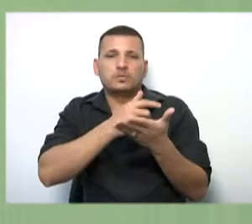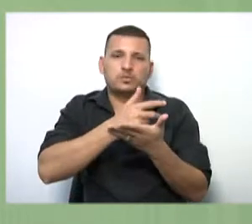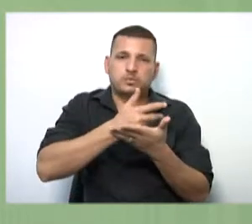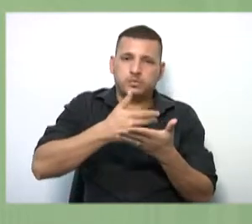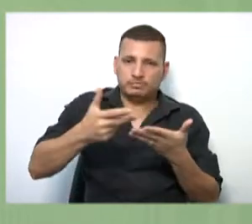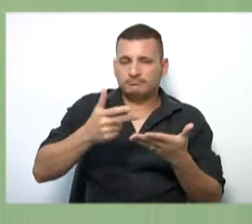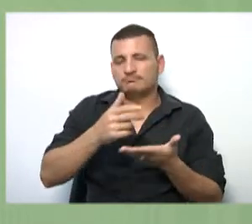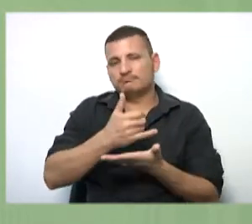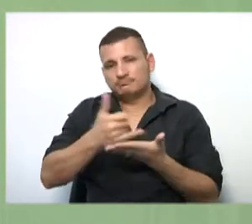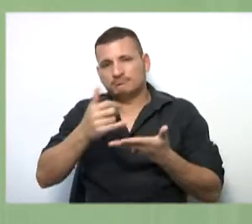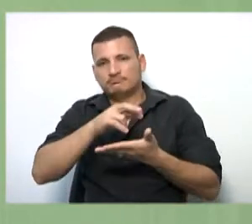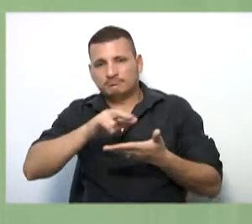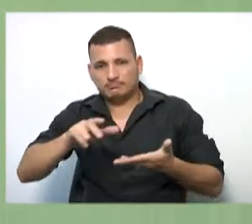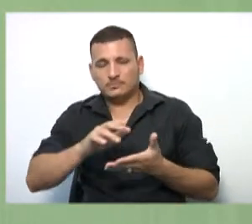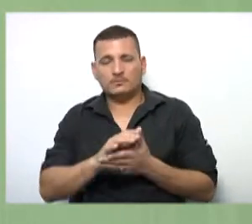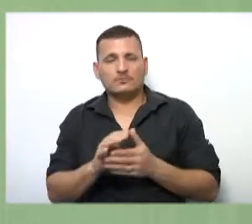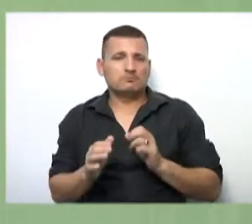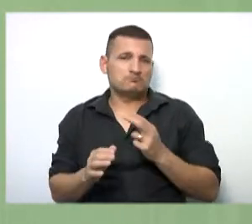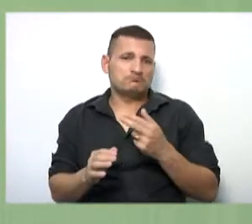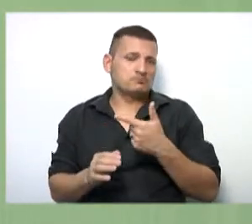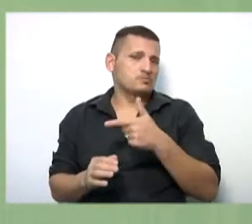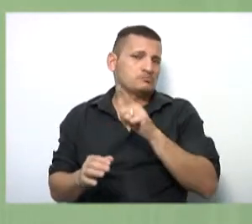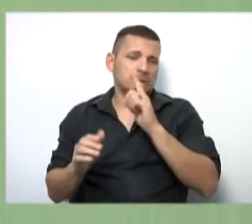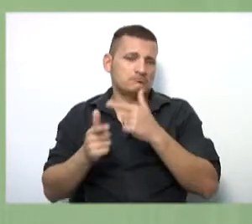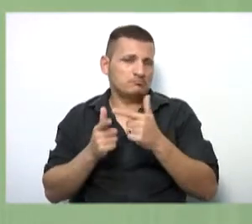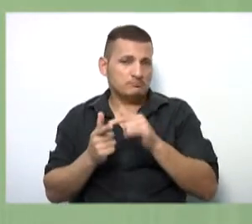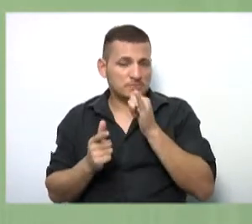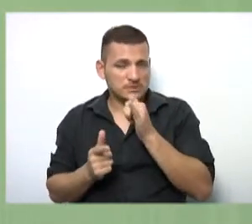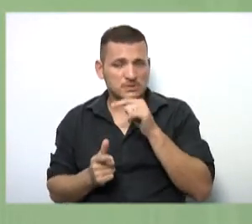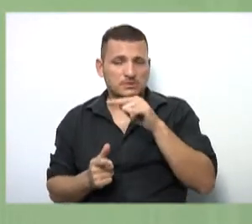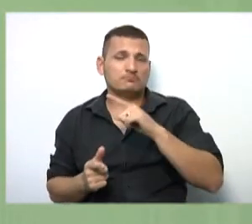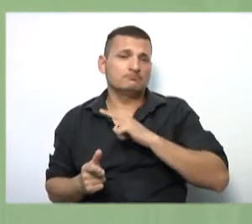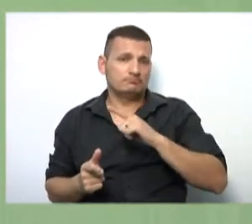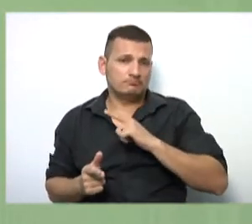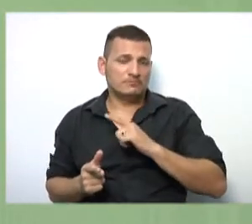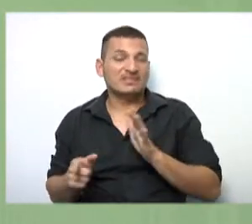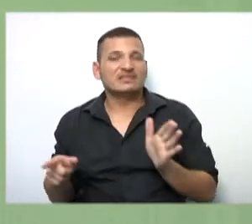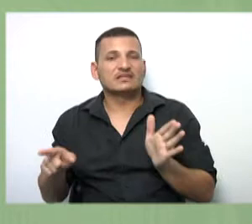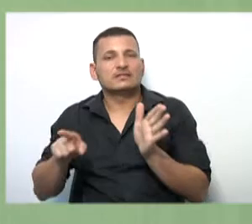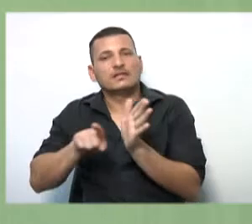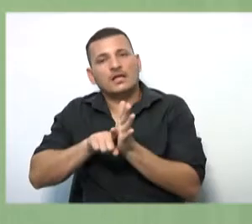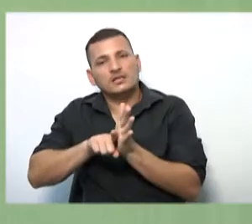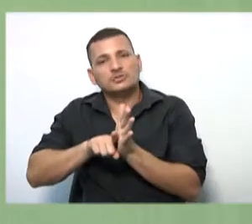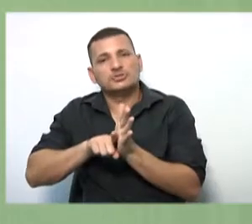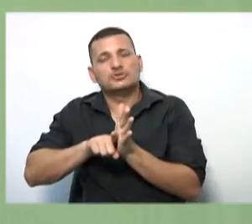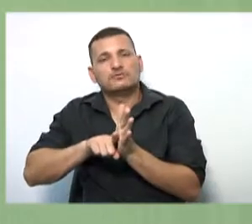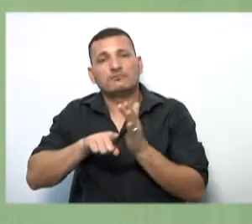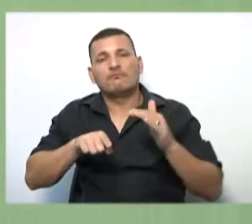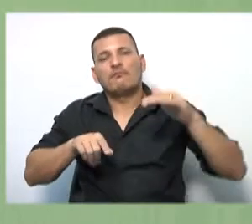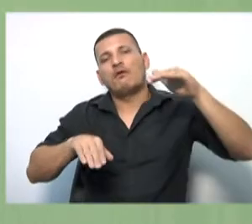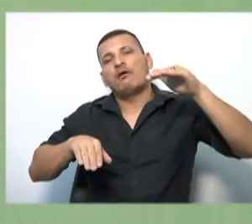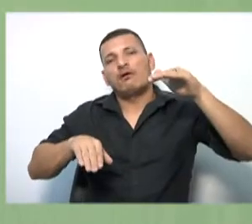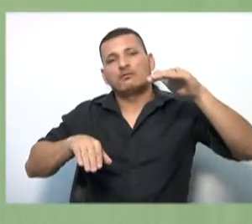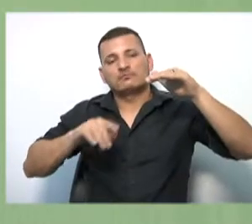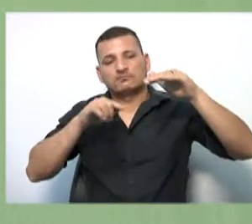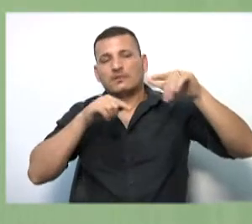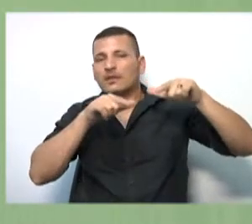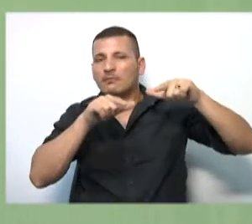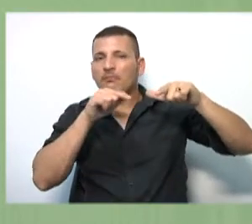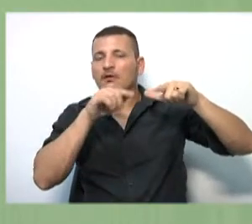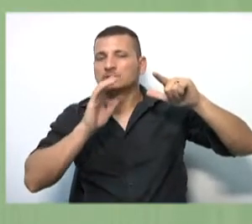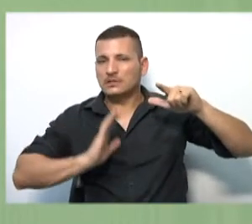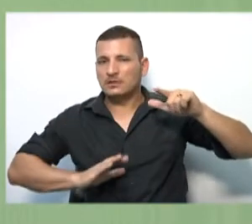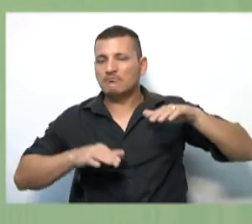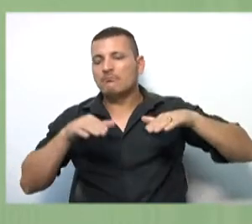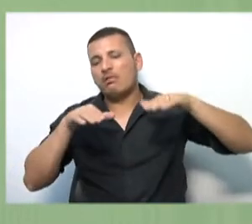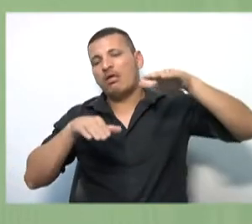outra situação que a coloque em desvantagem na inserção ao mundo do trabalho e na conquista da cidadania.